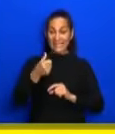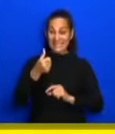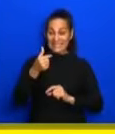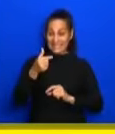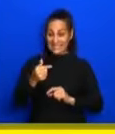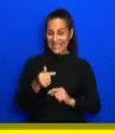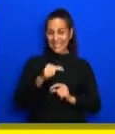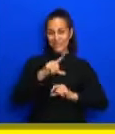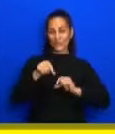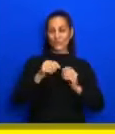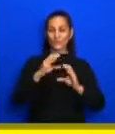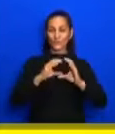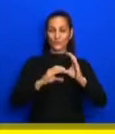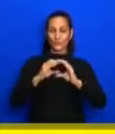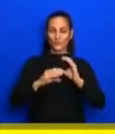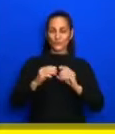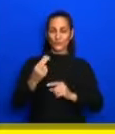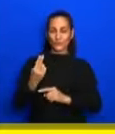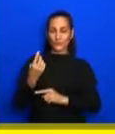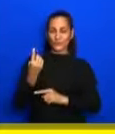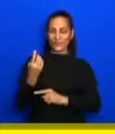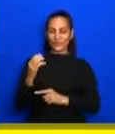as 7 dezenas sorteadas no concurso